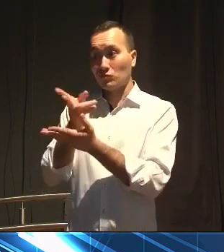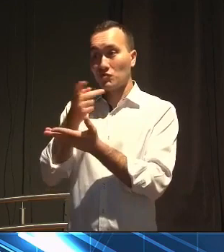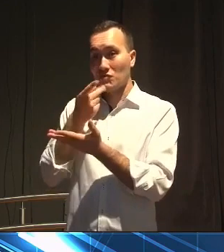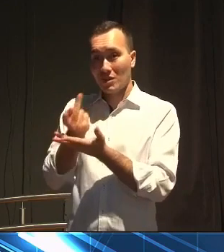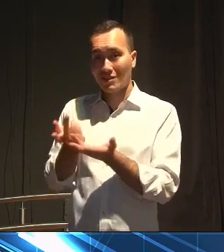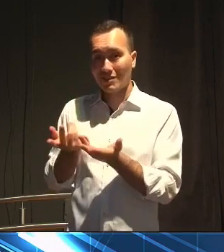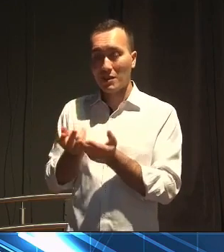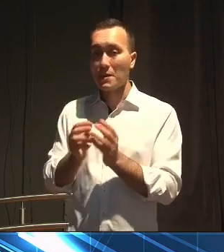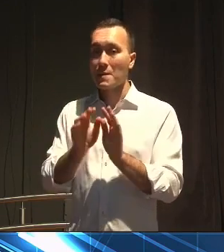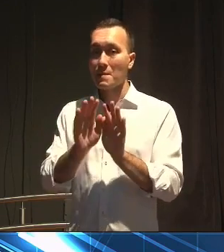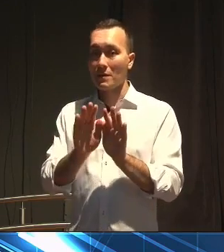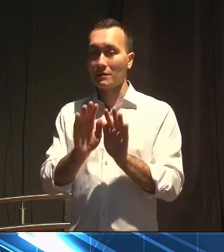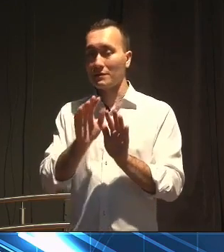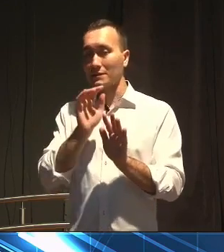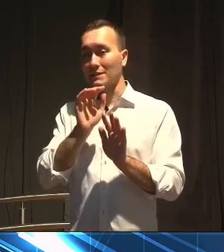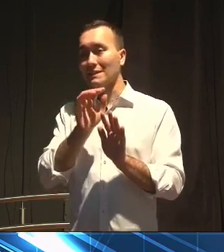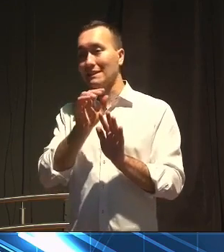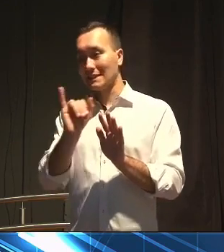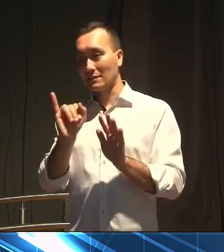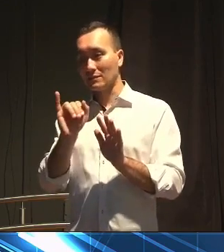obrigada, bora para a próxima".